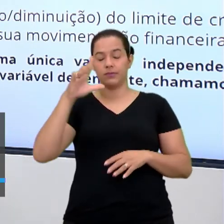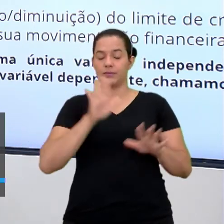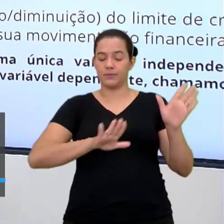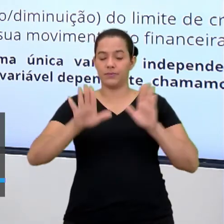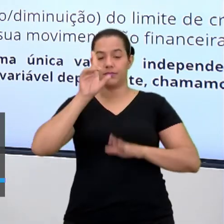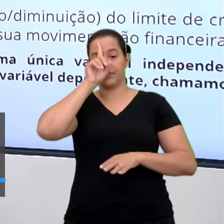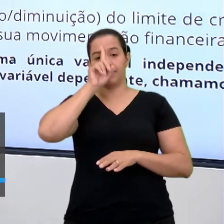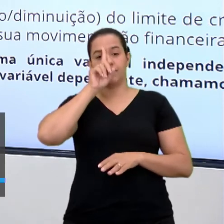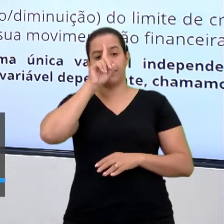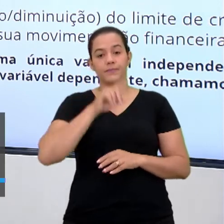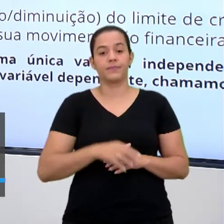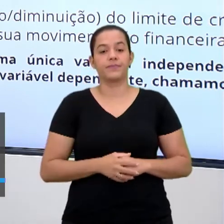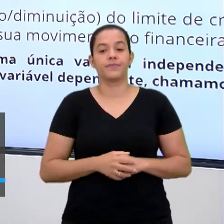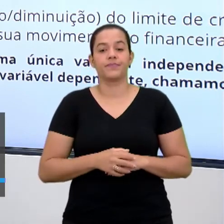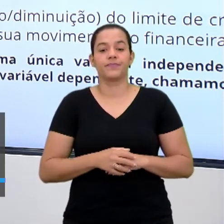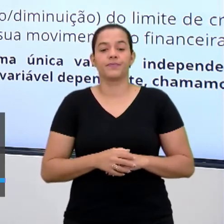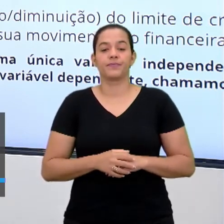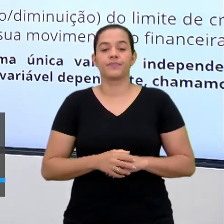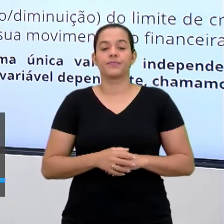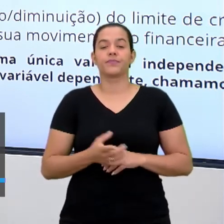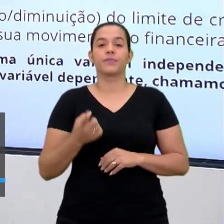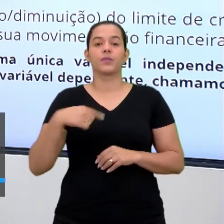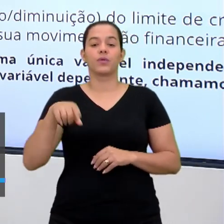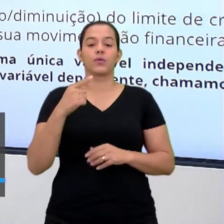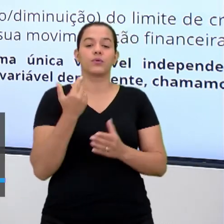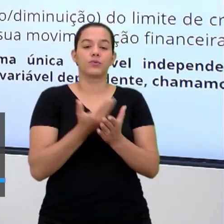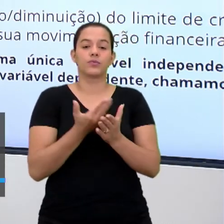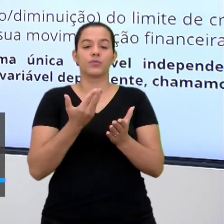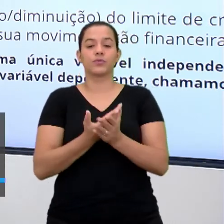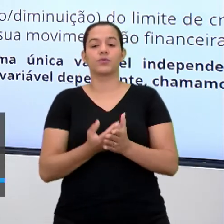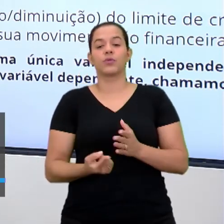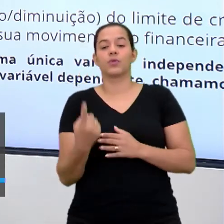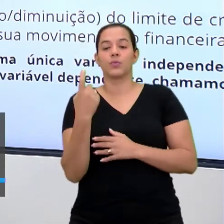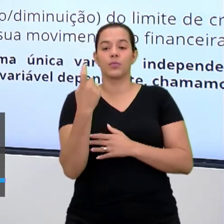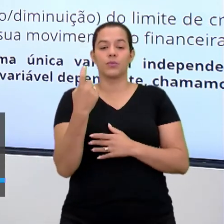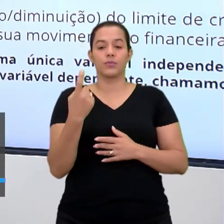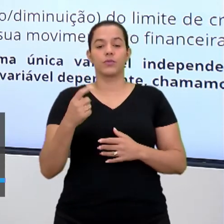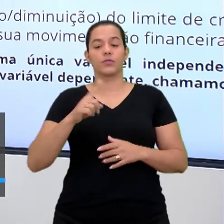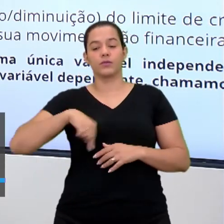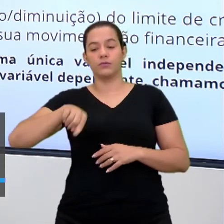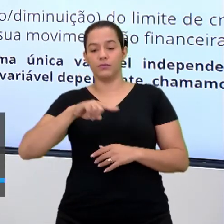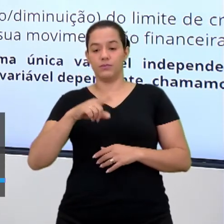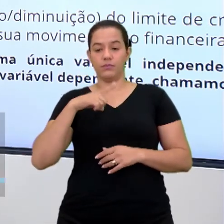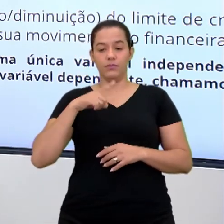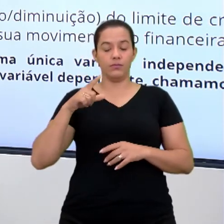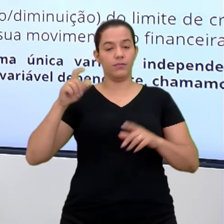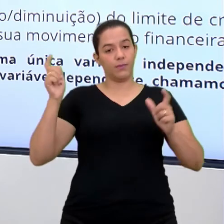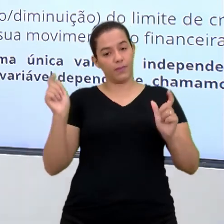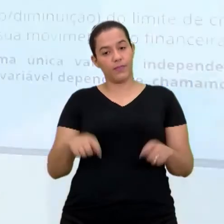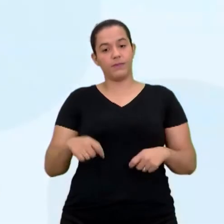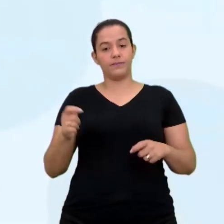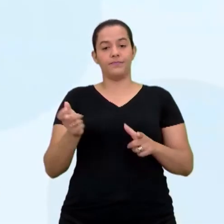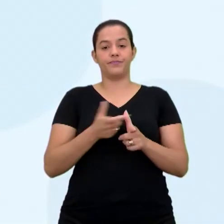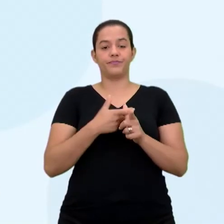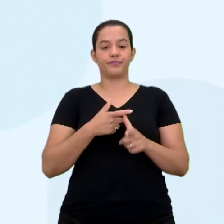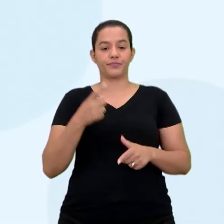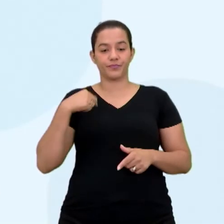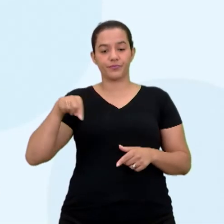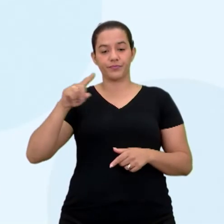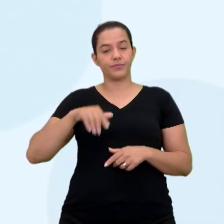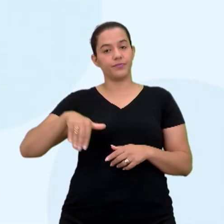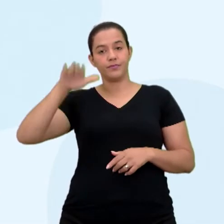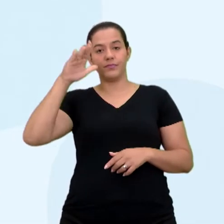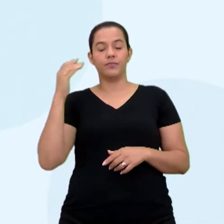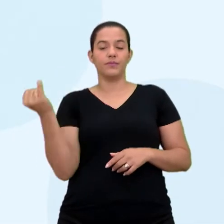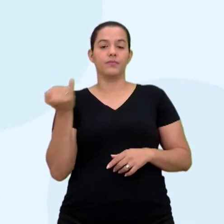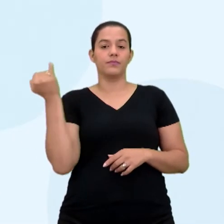Bom, recado dado. Quando estudamos uma única variável, tá ok? No caso é a variável independente, geralmente a mais importante,